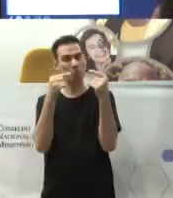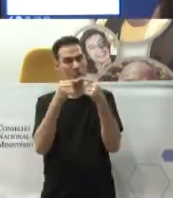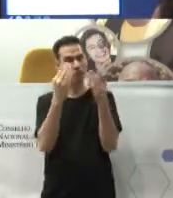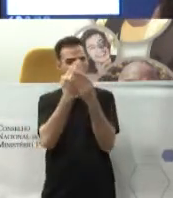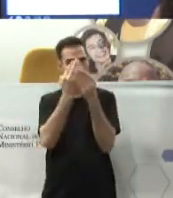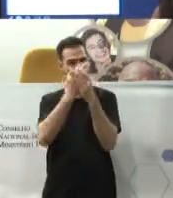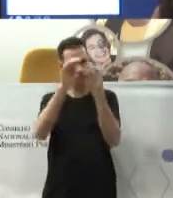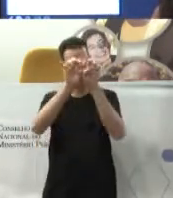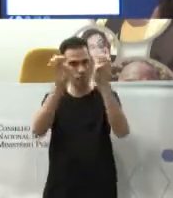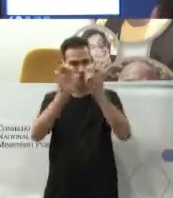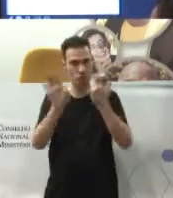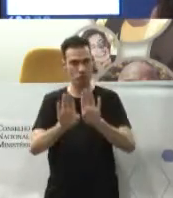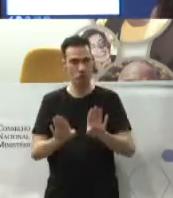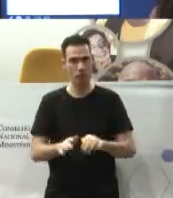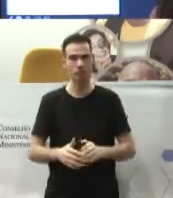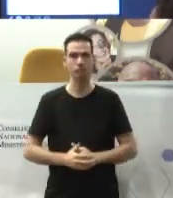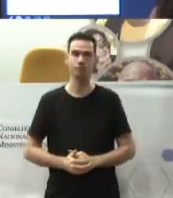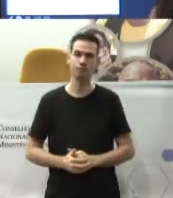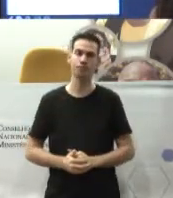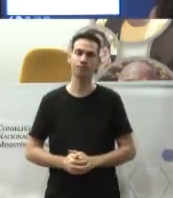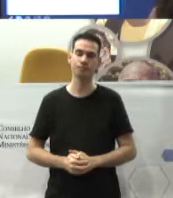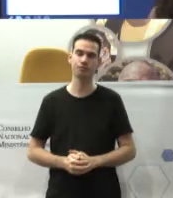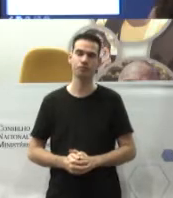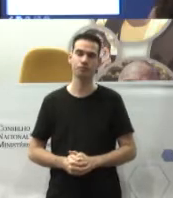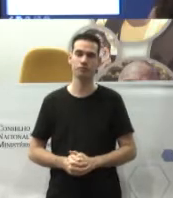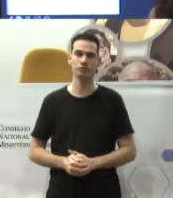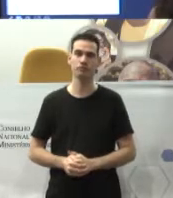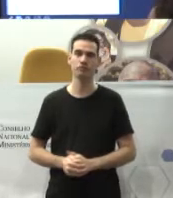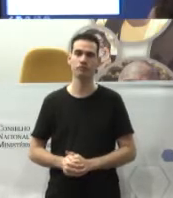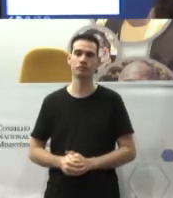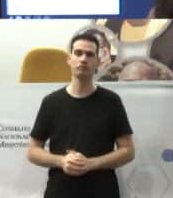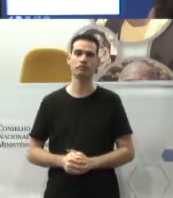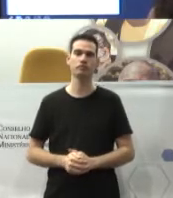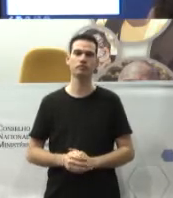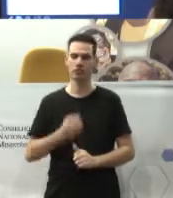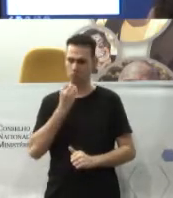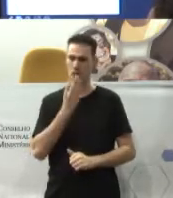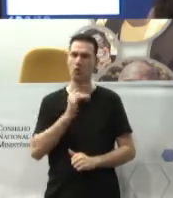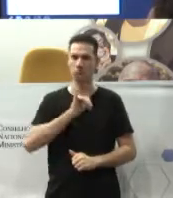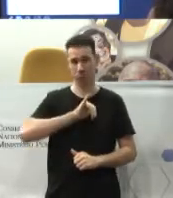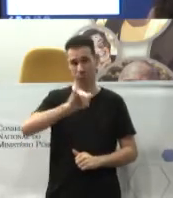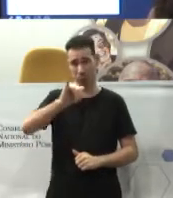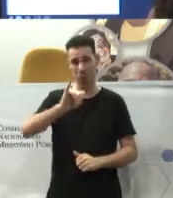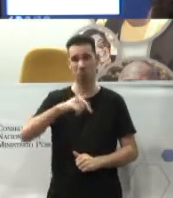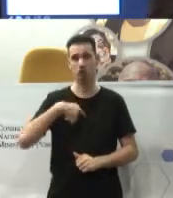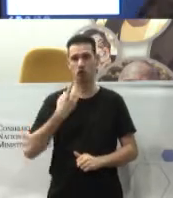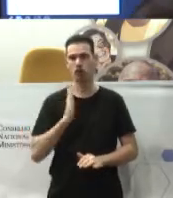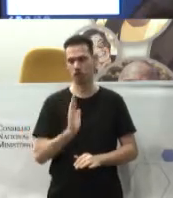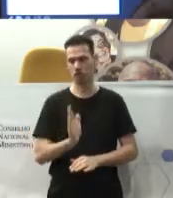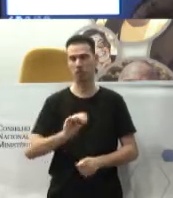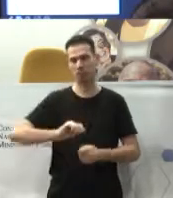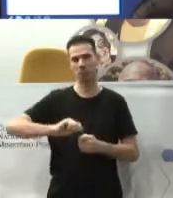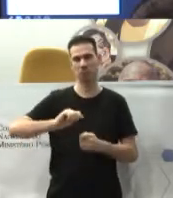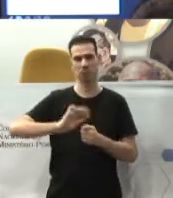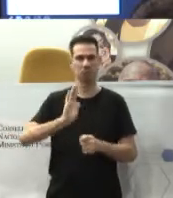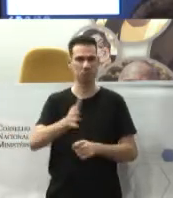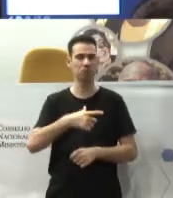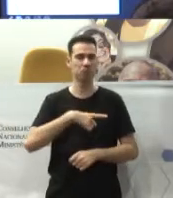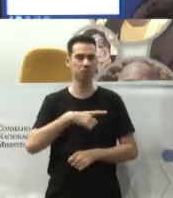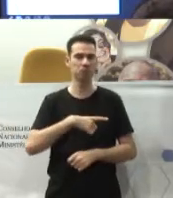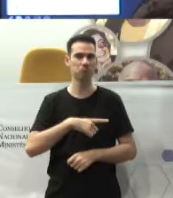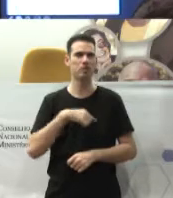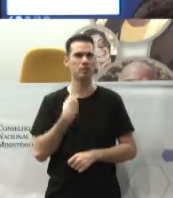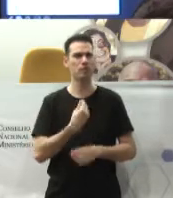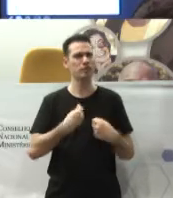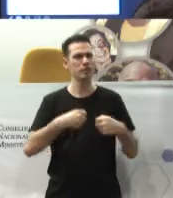disse para vocês, é um processo estrutural. Então, a boa notícia é essa, nós já fazemos. Mas nós temos que entender